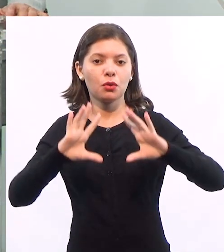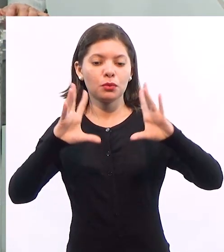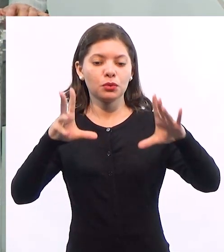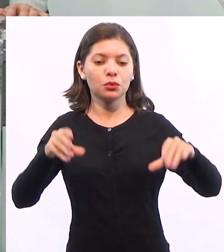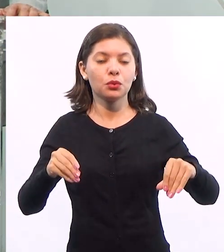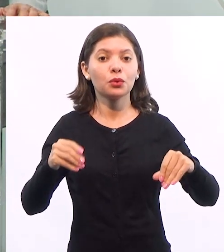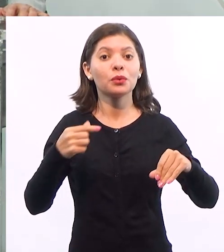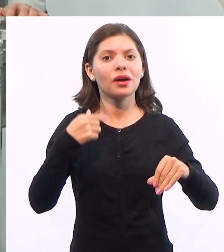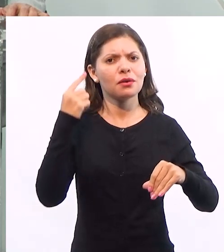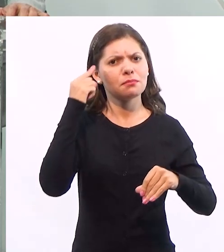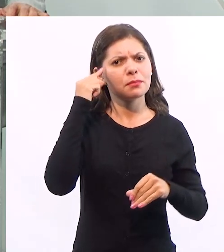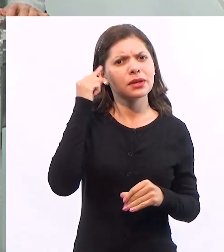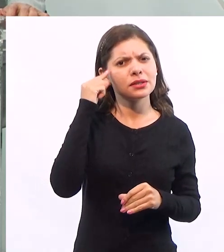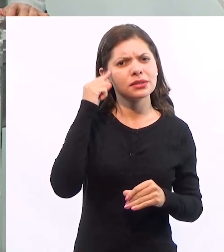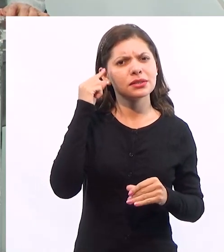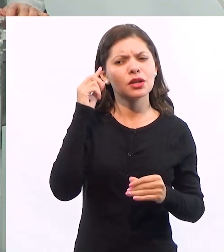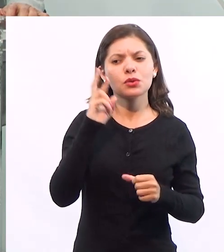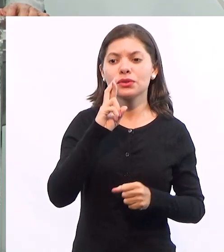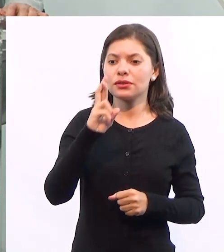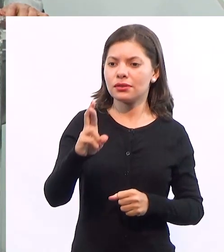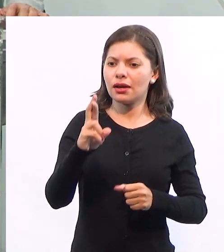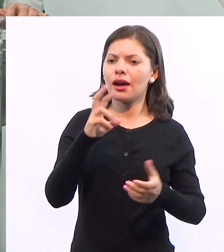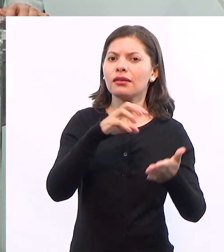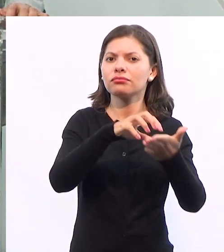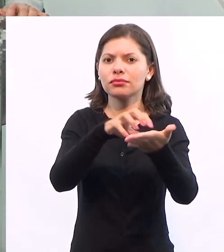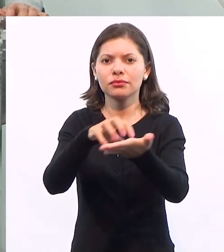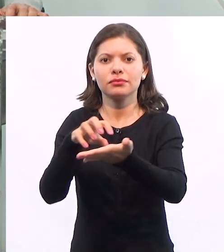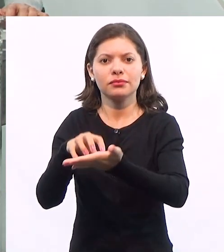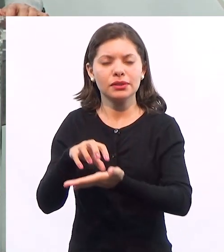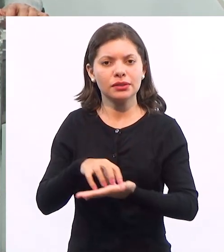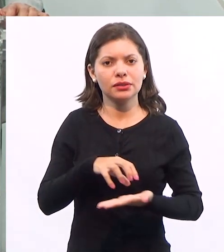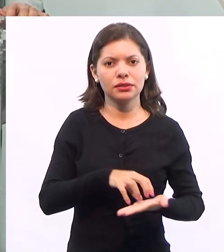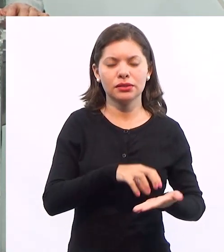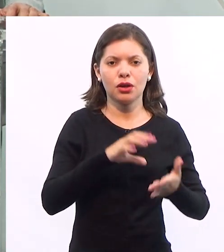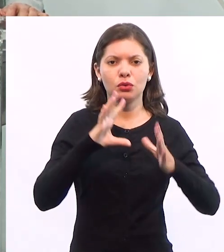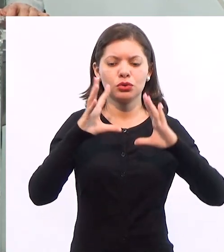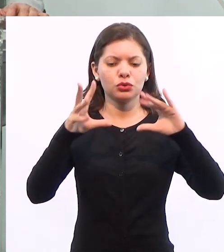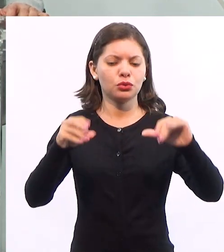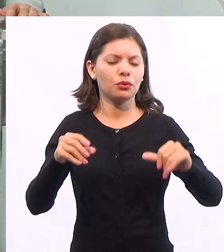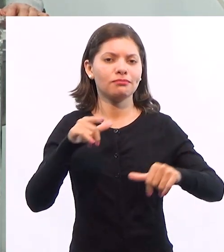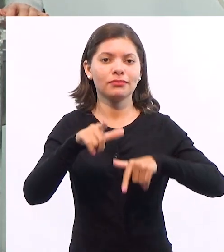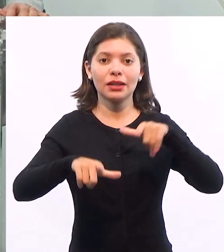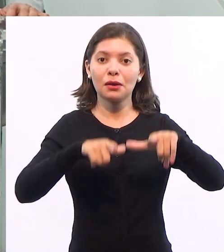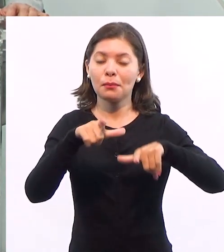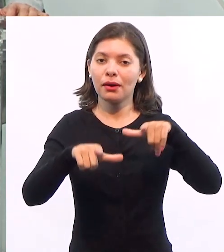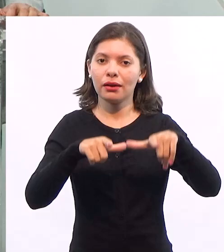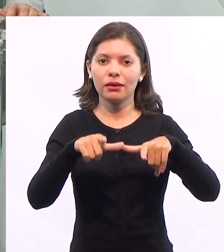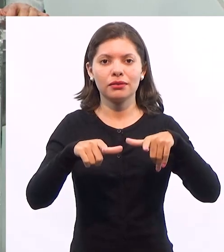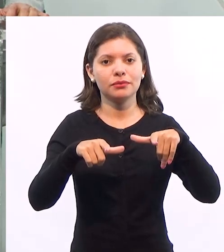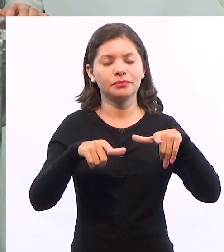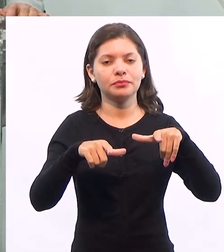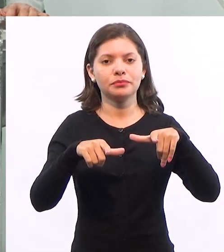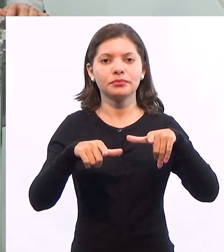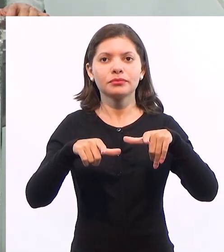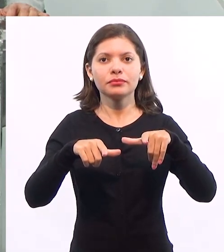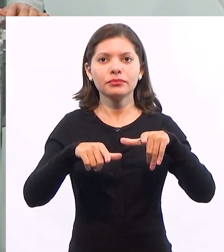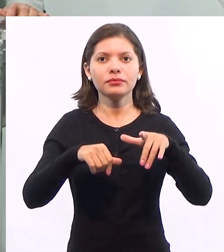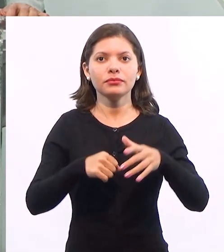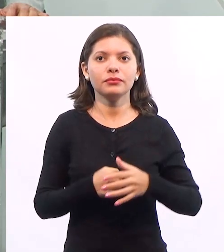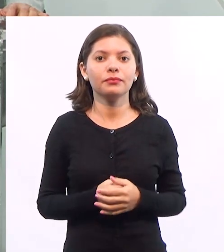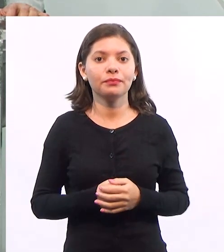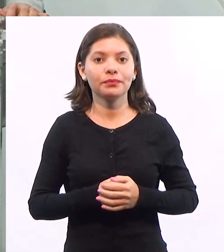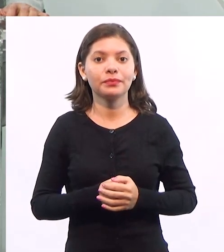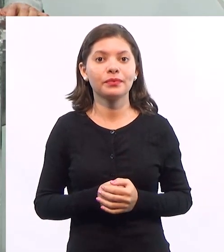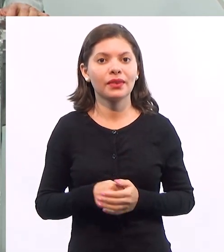todo, eu estou pensando na organização e nos resultados que ela trará por meio de todas as atividades sendo executadas dentro